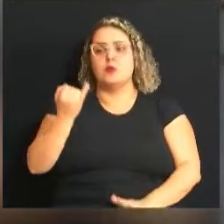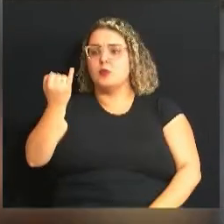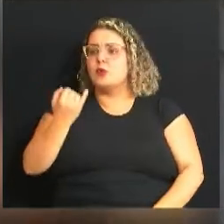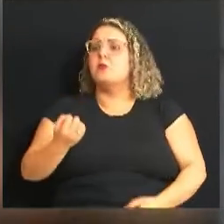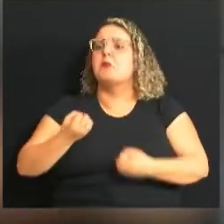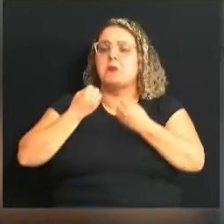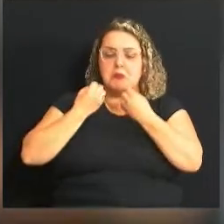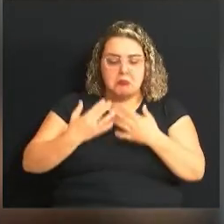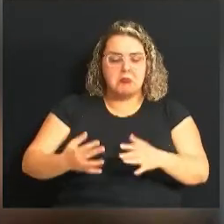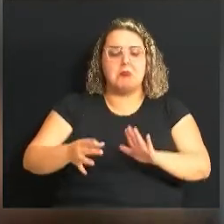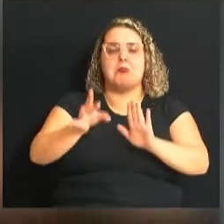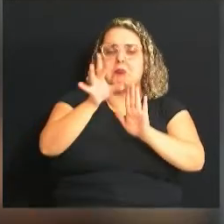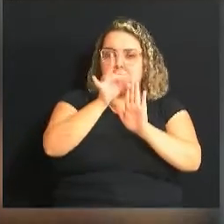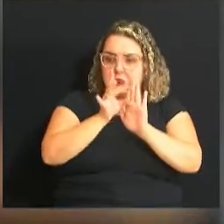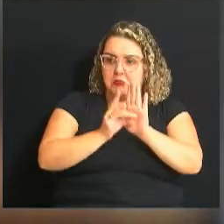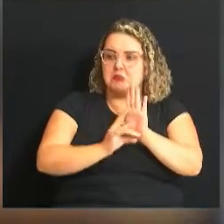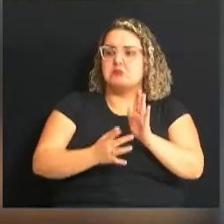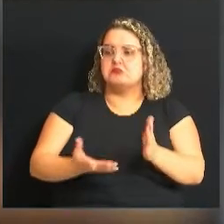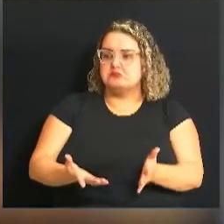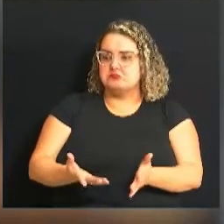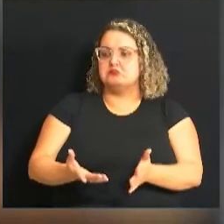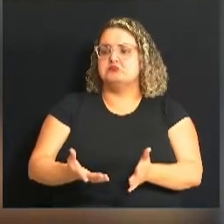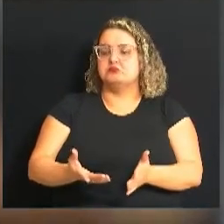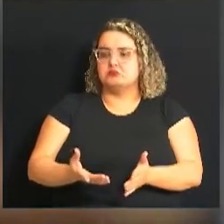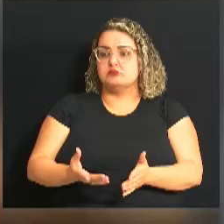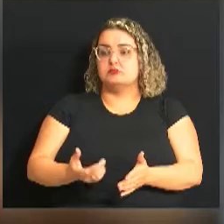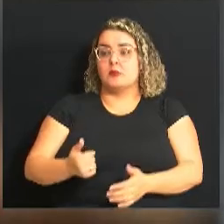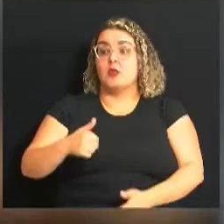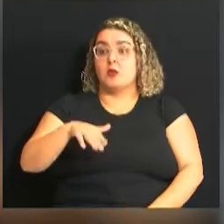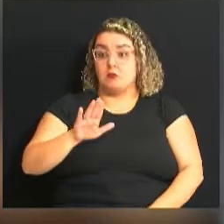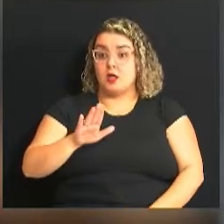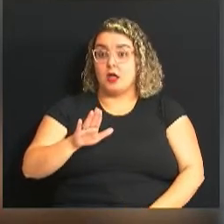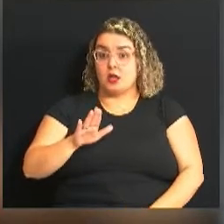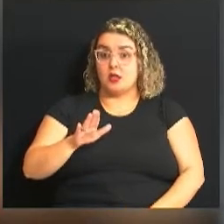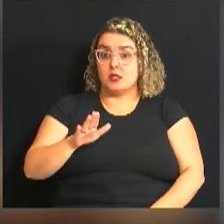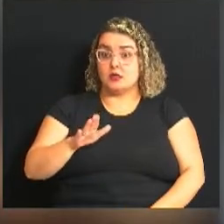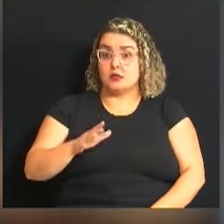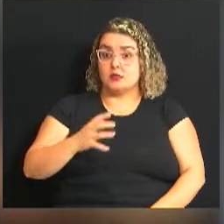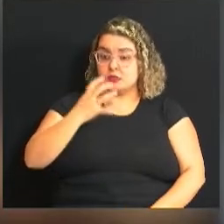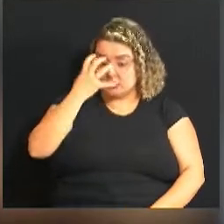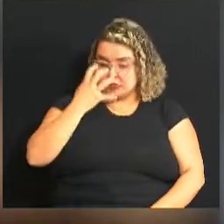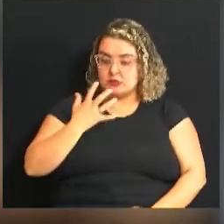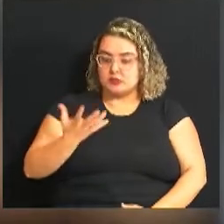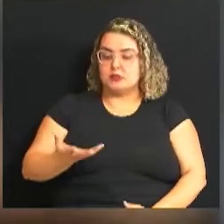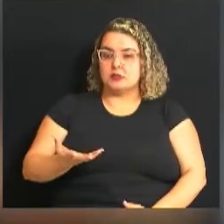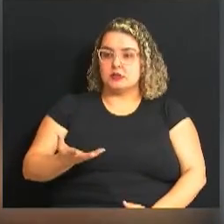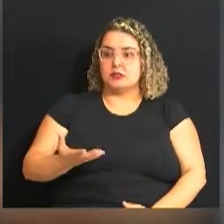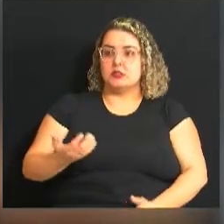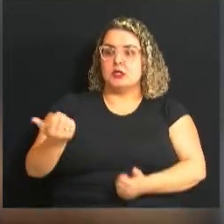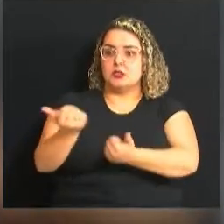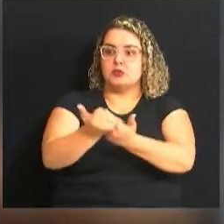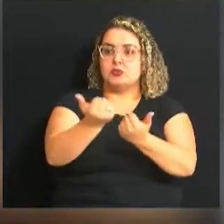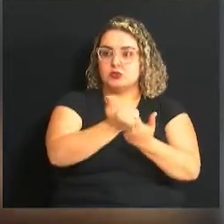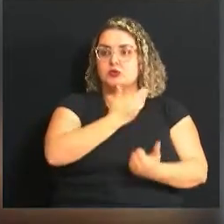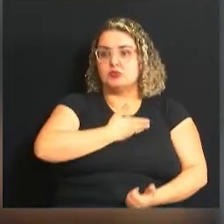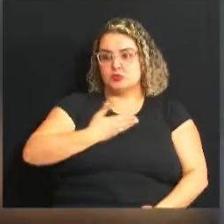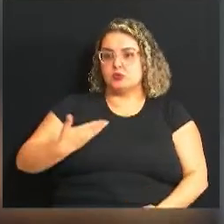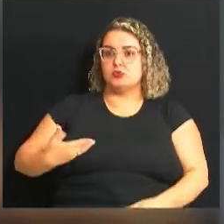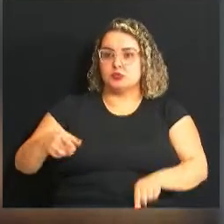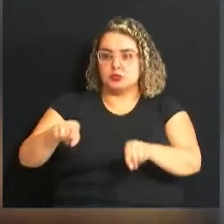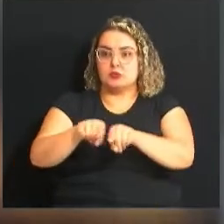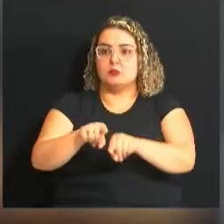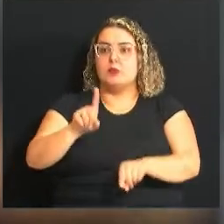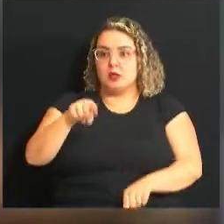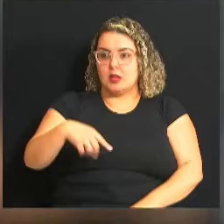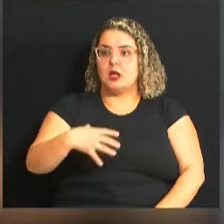escrito e que vai trazer mais credibilidade aos cargos públicos e também é uma